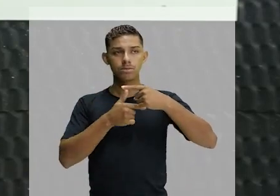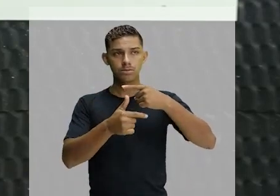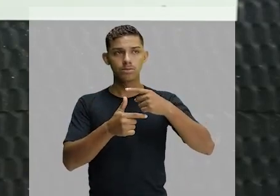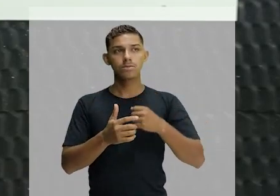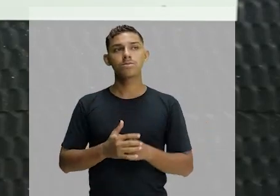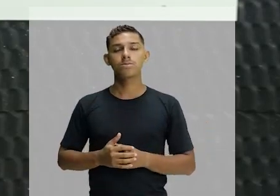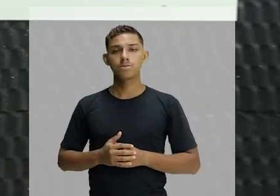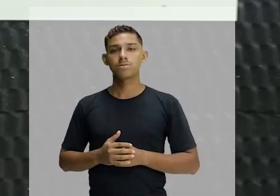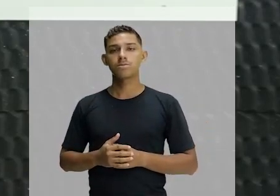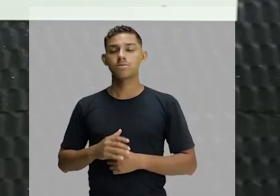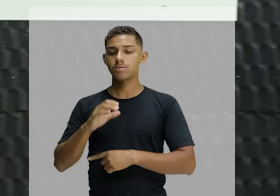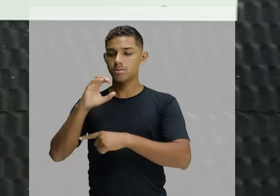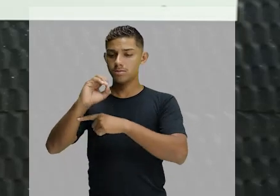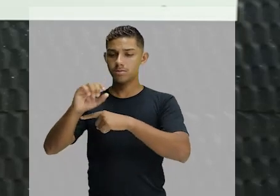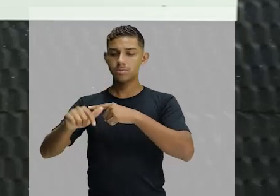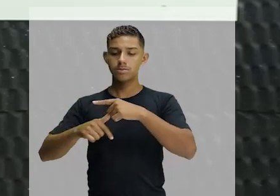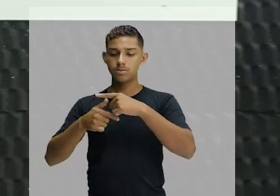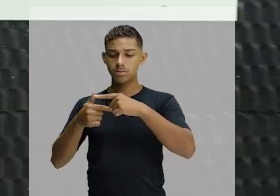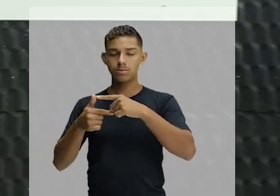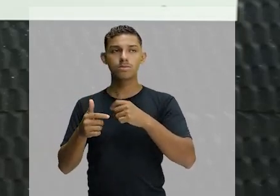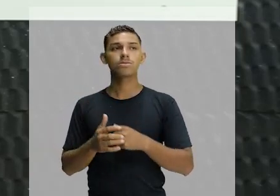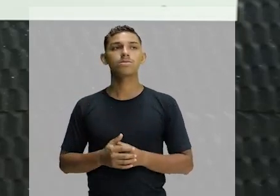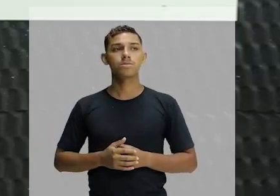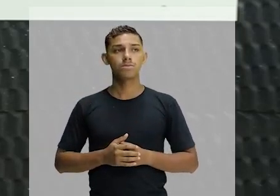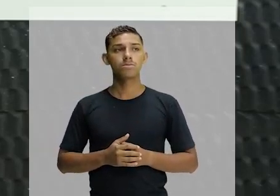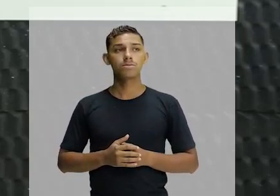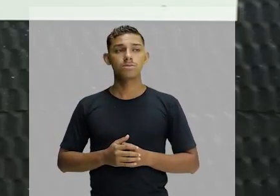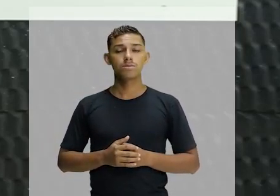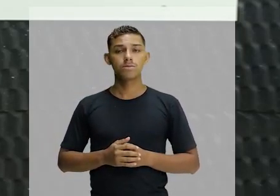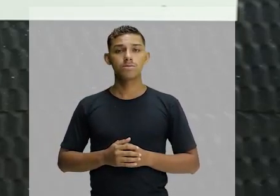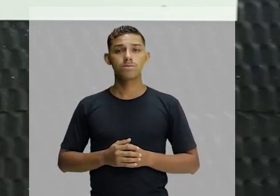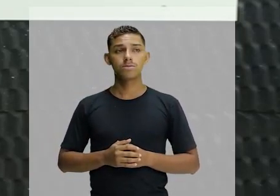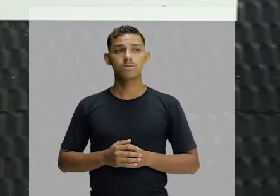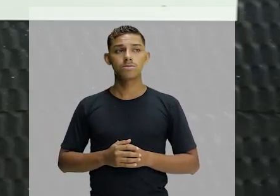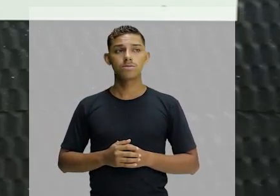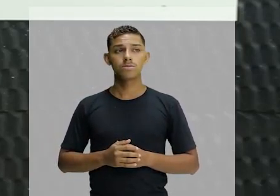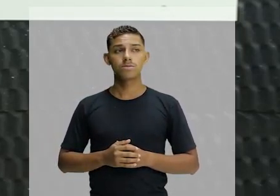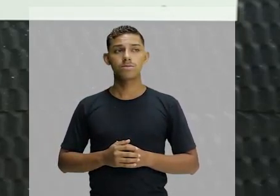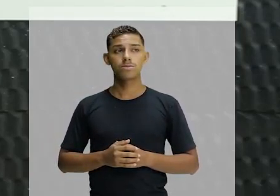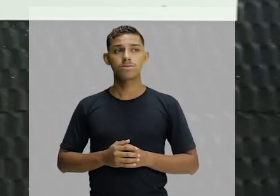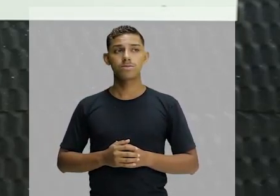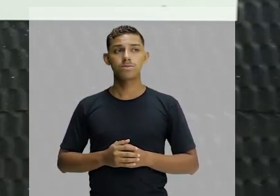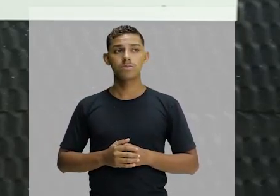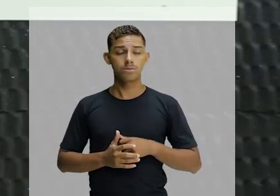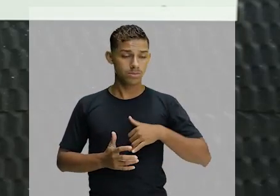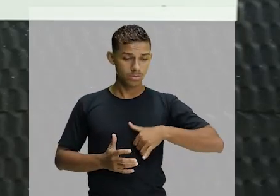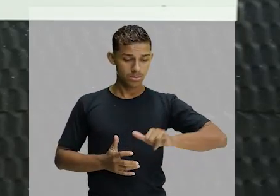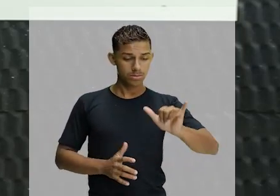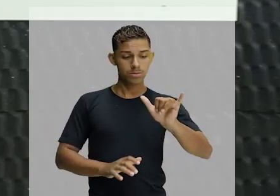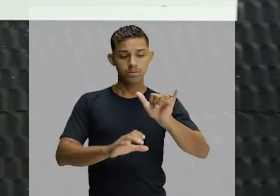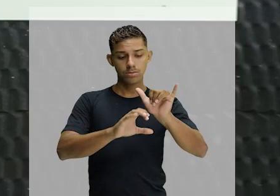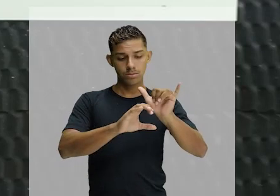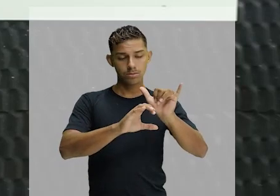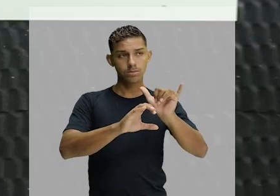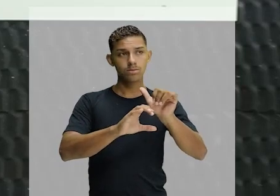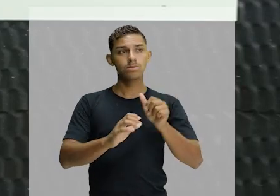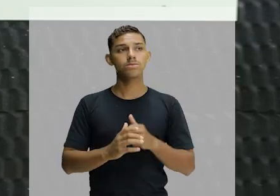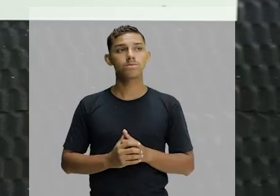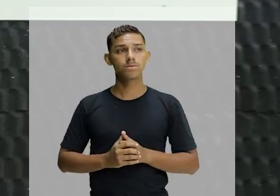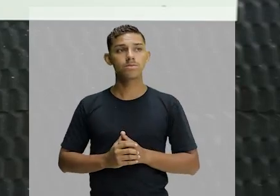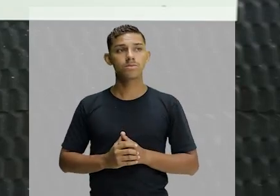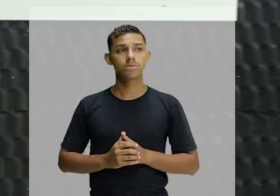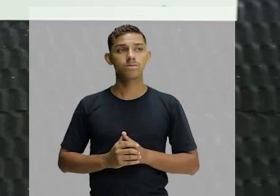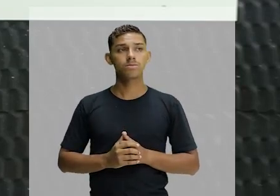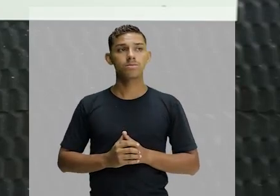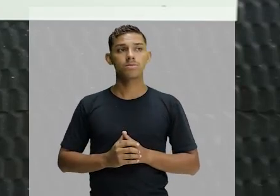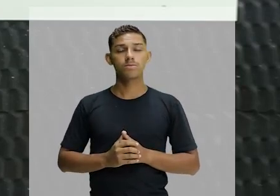0. Certo? Aí o y do ponto C é a média dos valores de y. Vai ficar